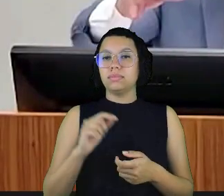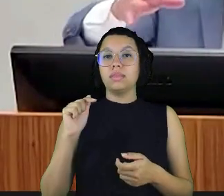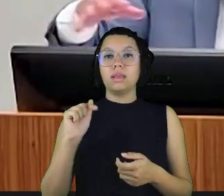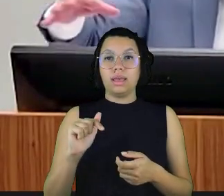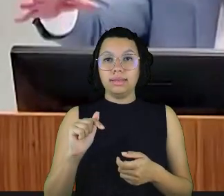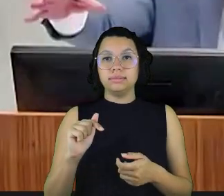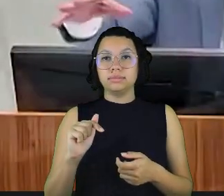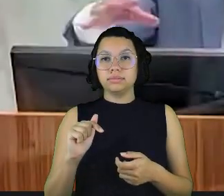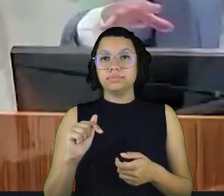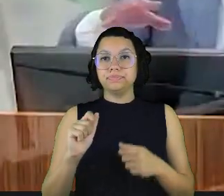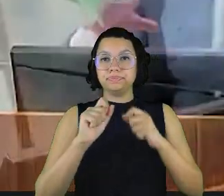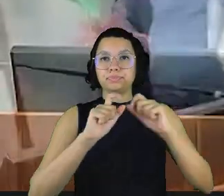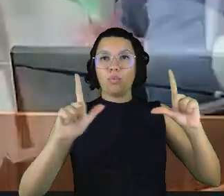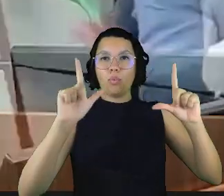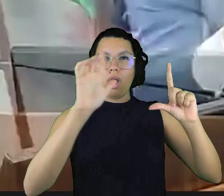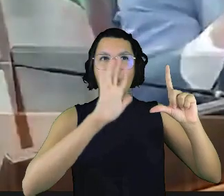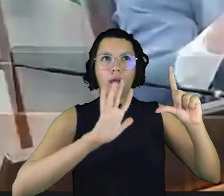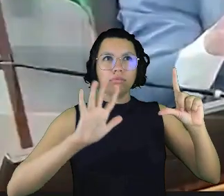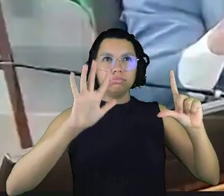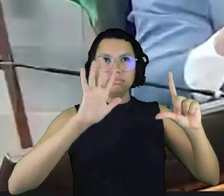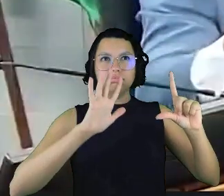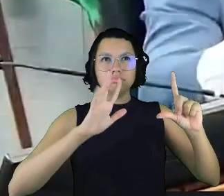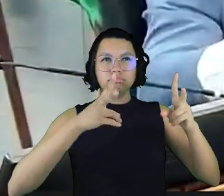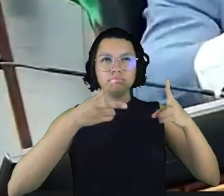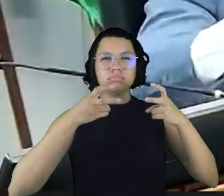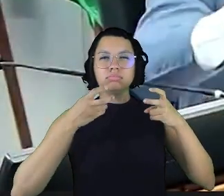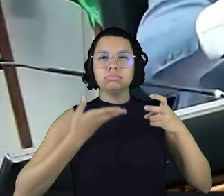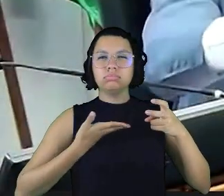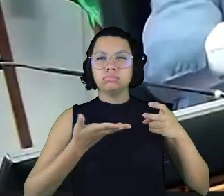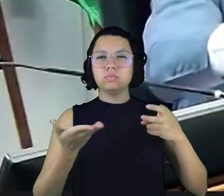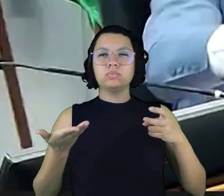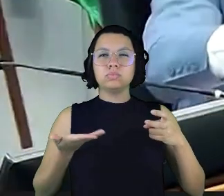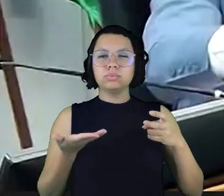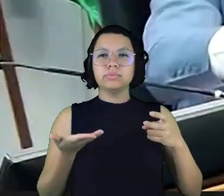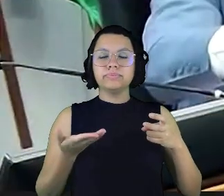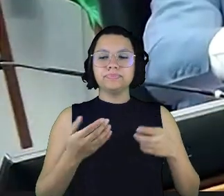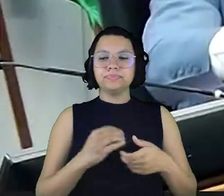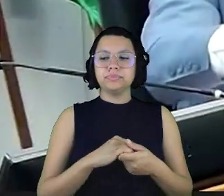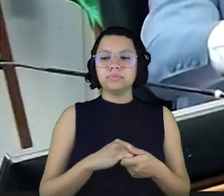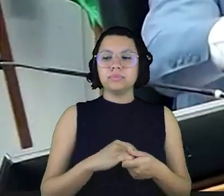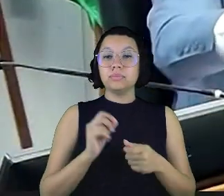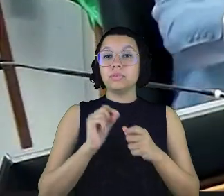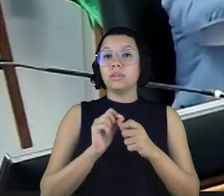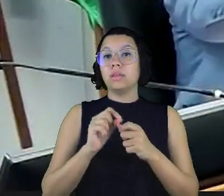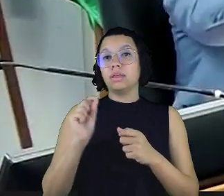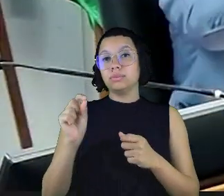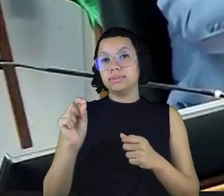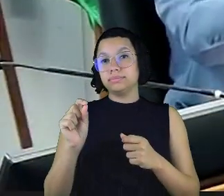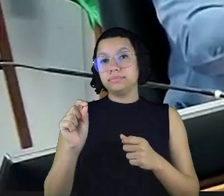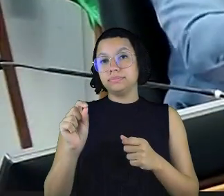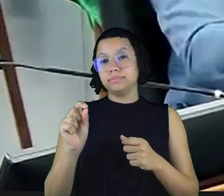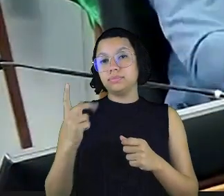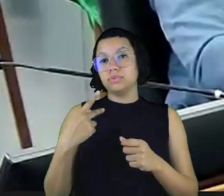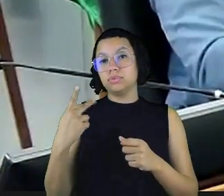Esse quadro, percebam, os amigos, faz com que nós tenhamos